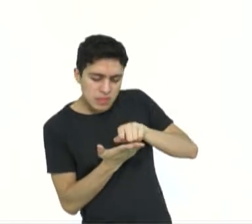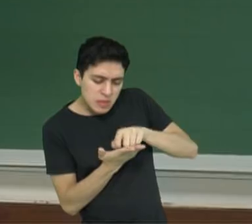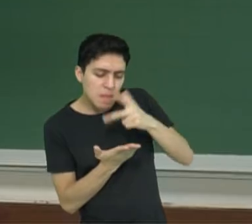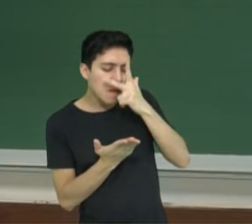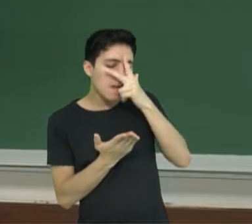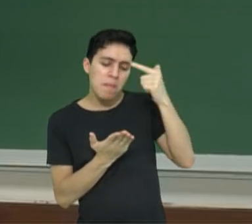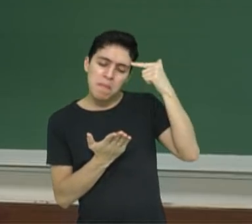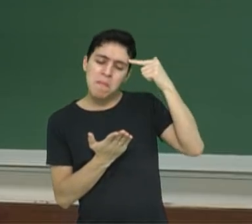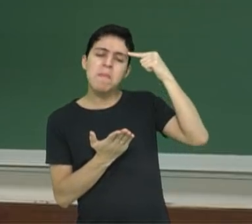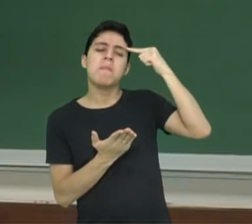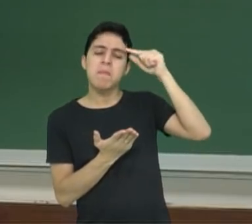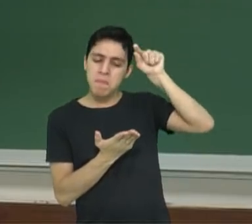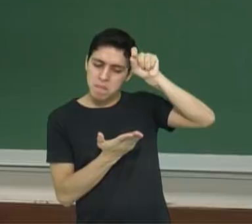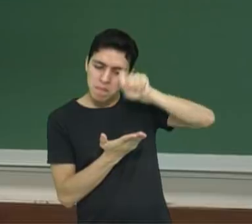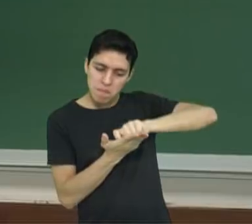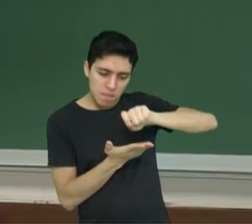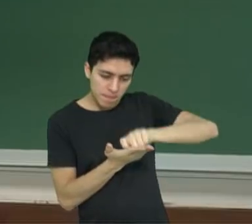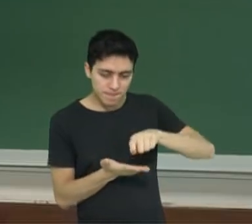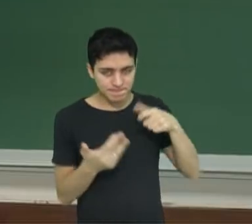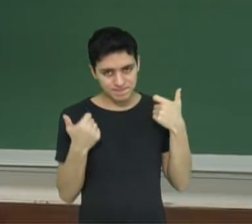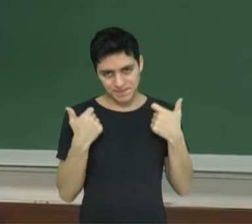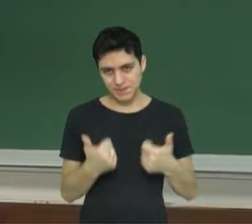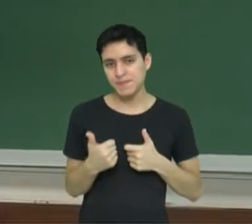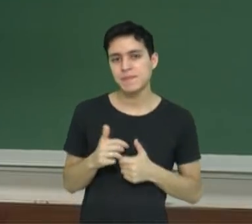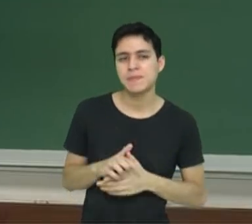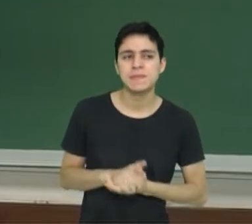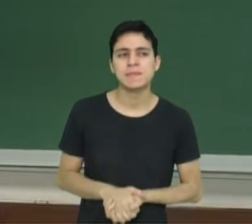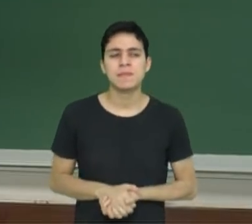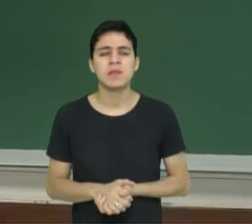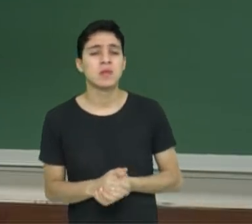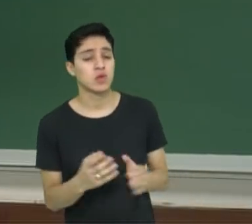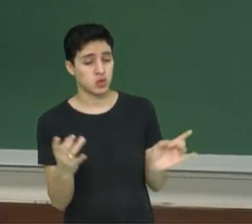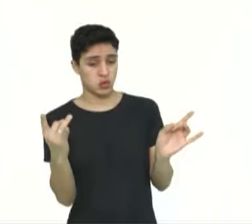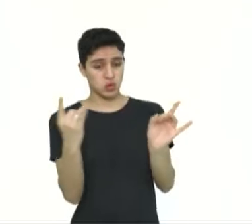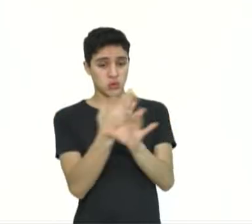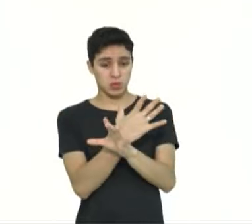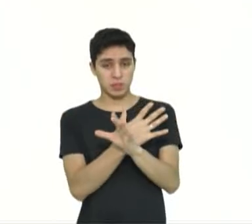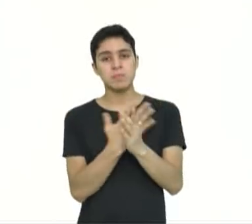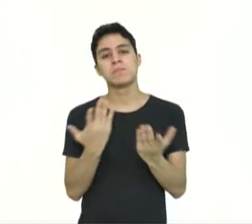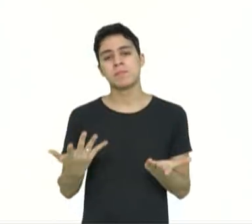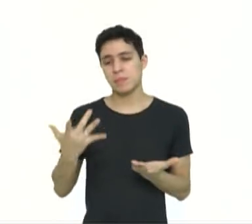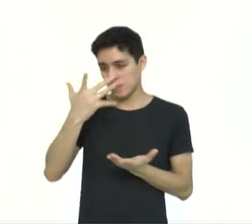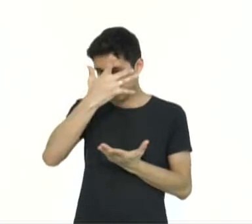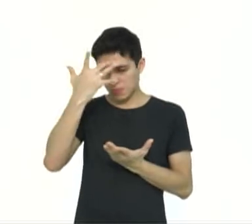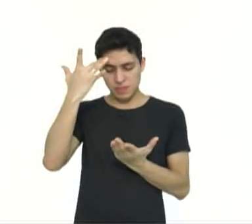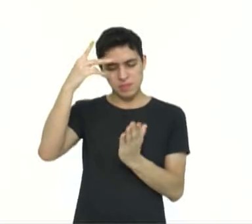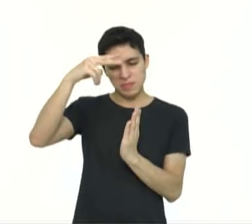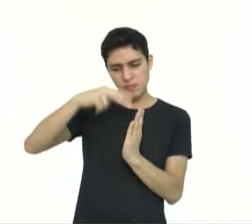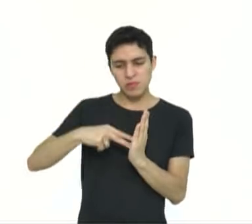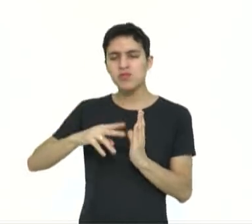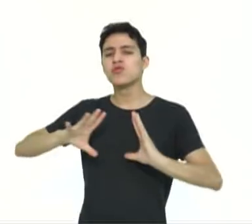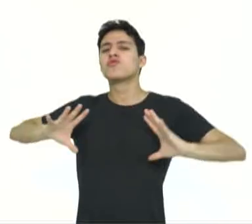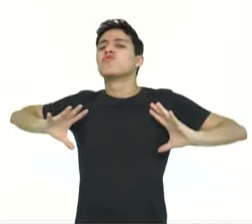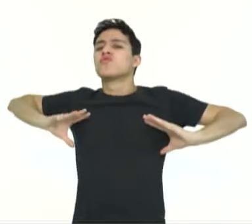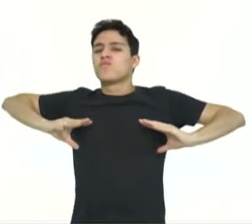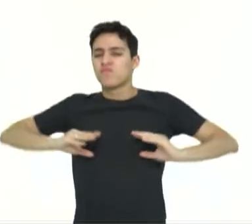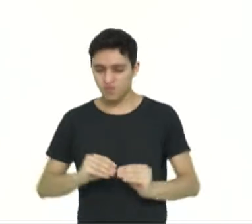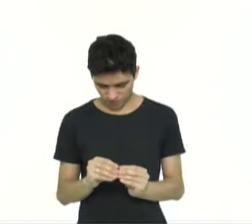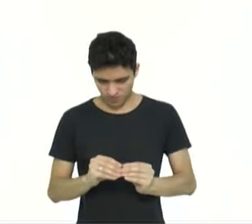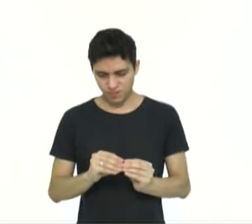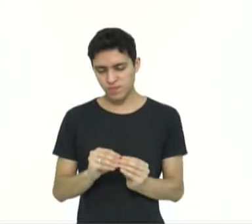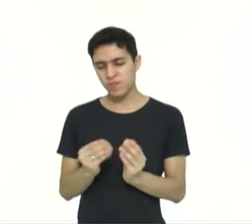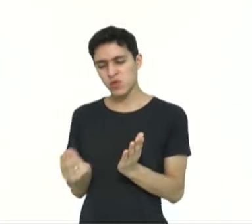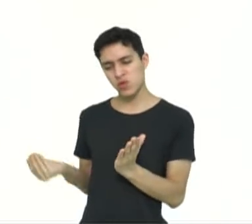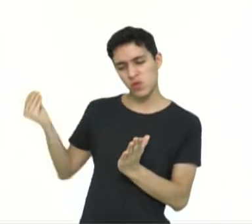ideia central. Muito bem, turma. Na conclusão, o leitor arremata suas ideias e geralmente